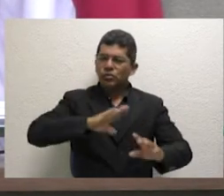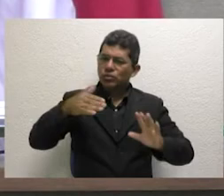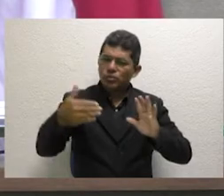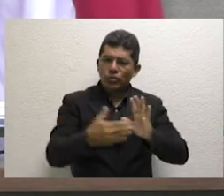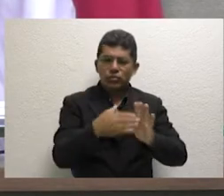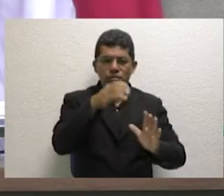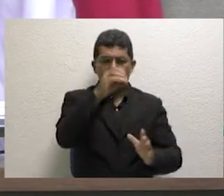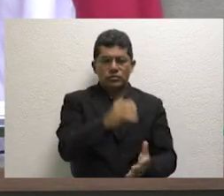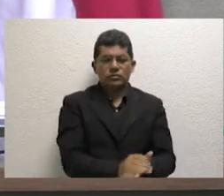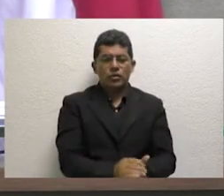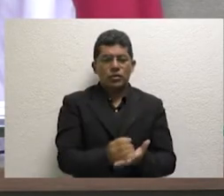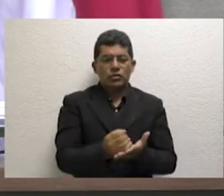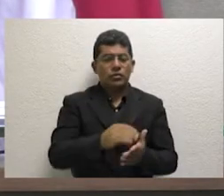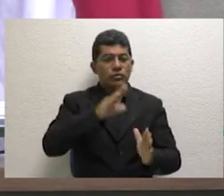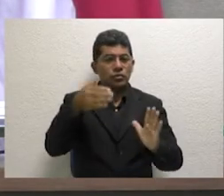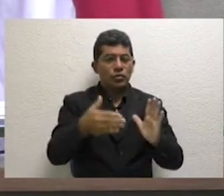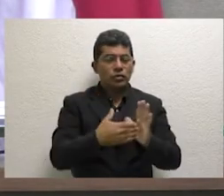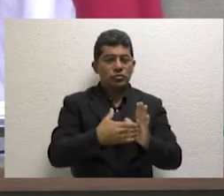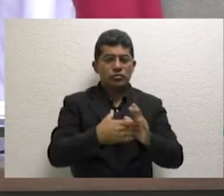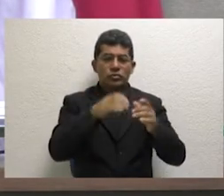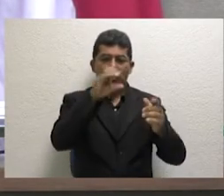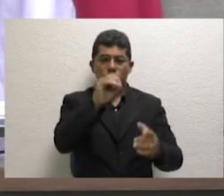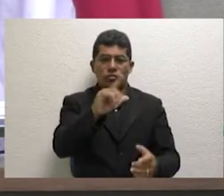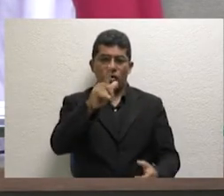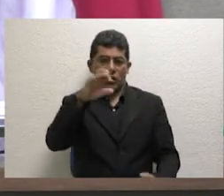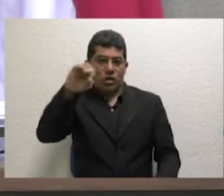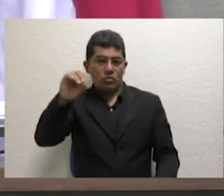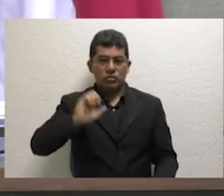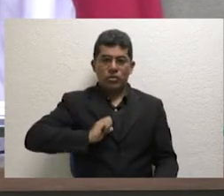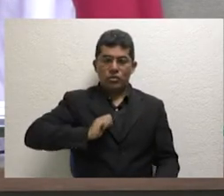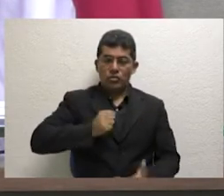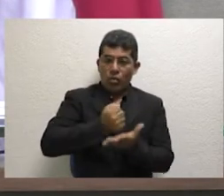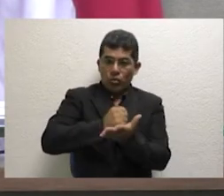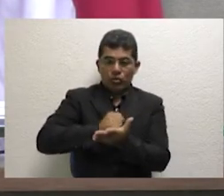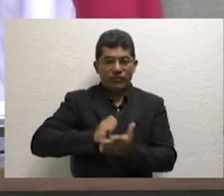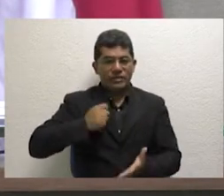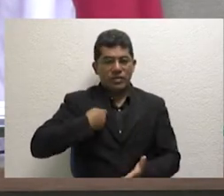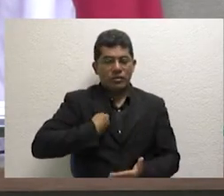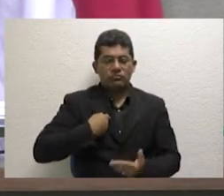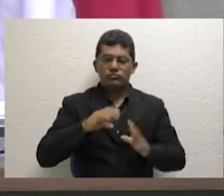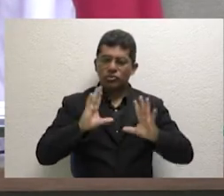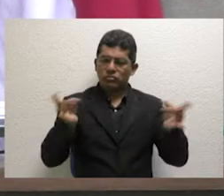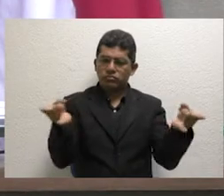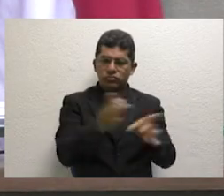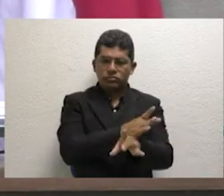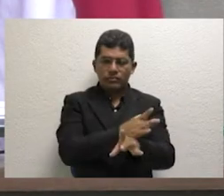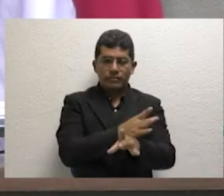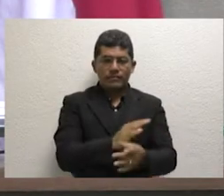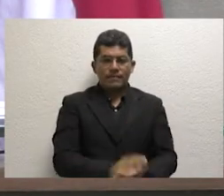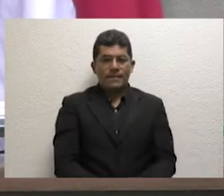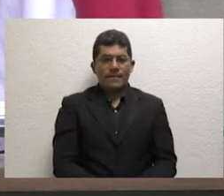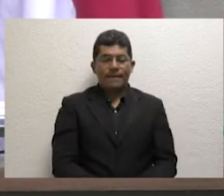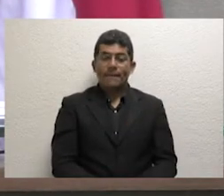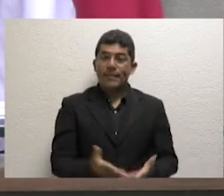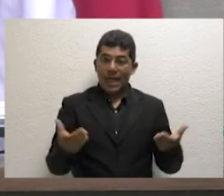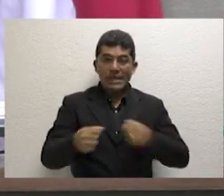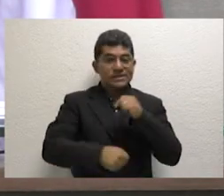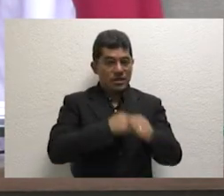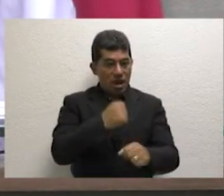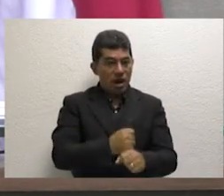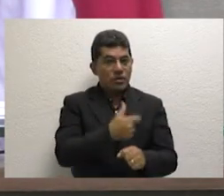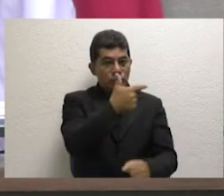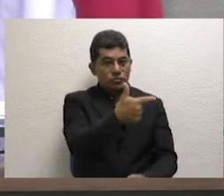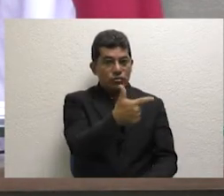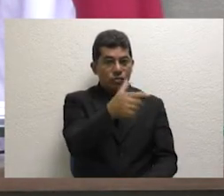os órgãos de controle nós esse ano nós demos duas progressões para os professores do nosso